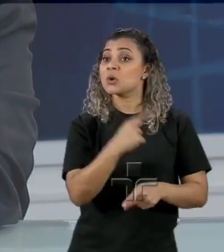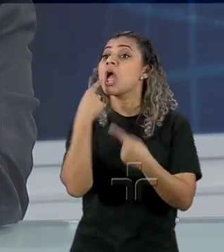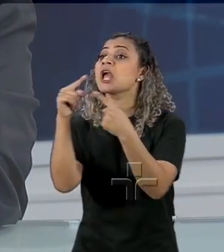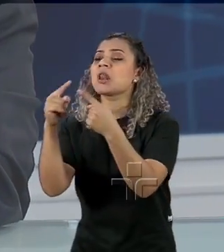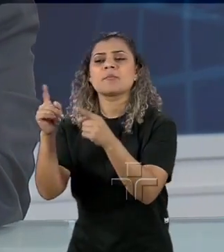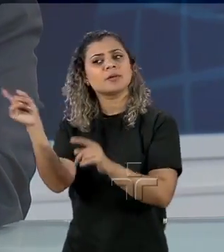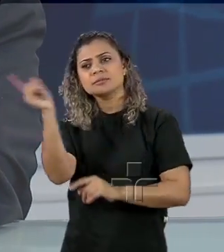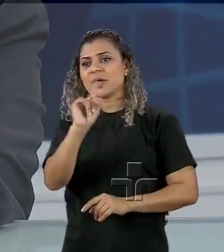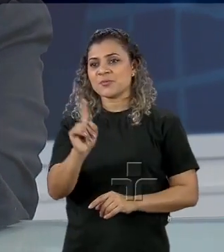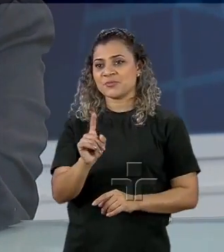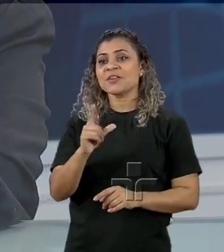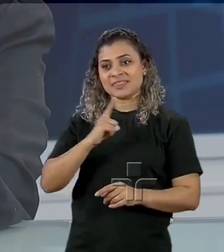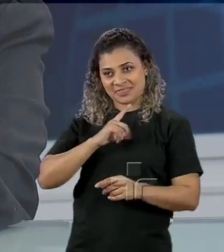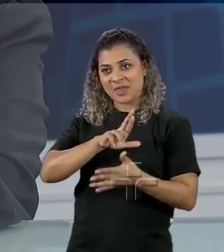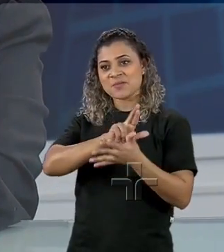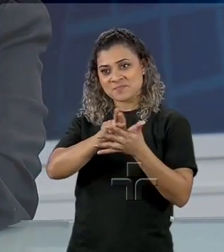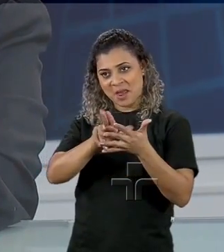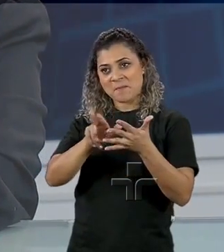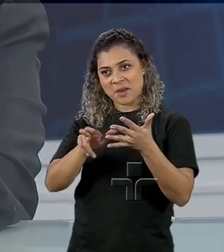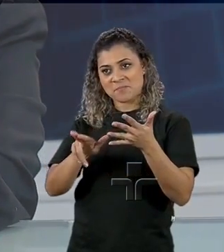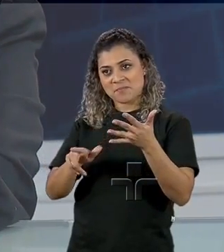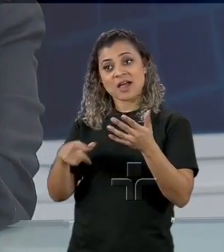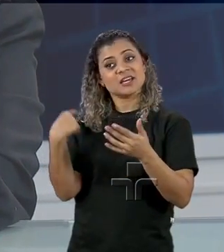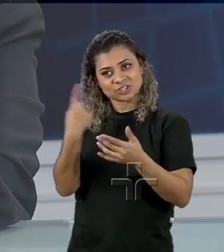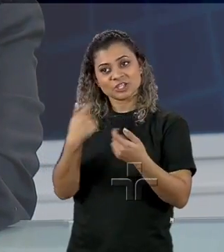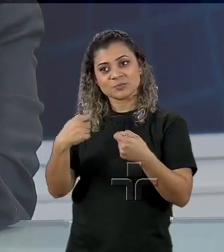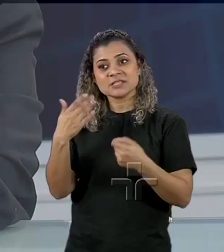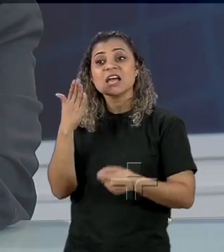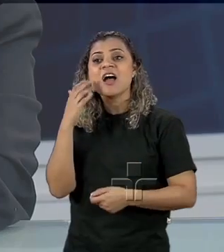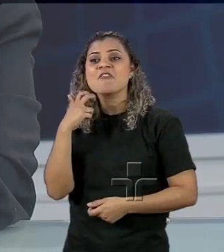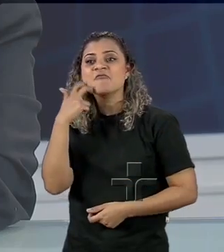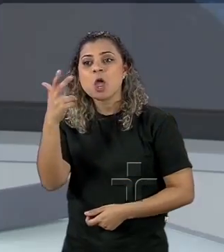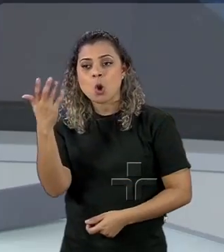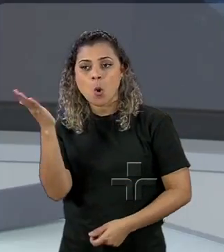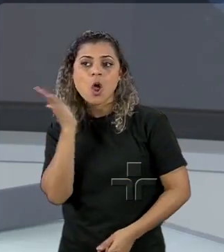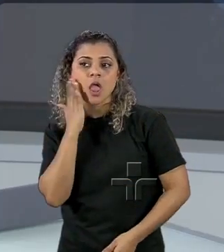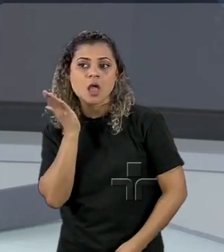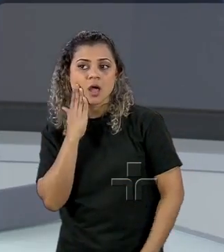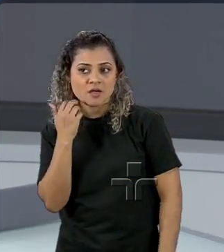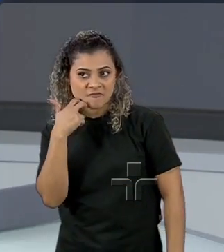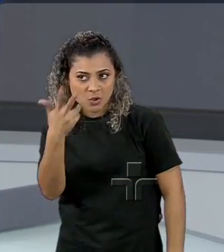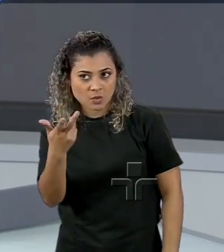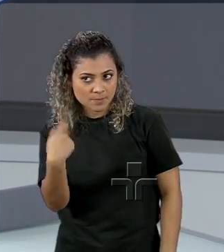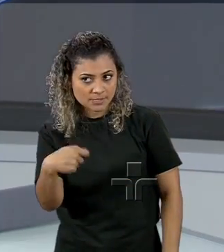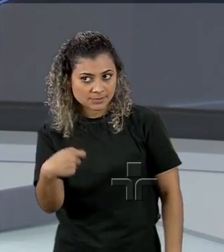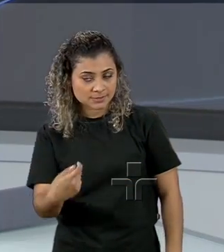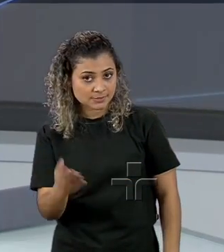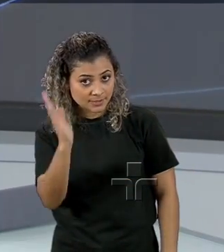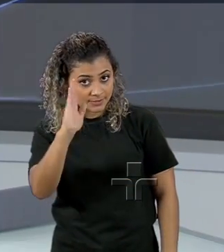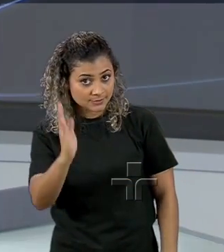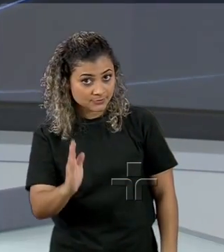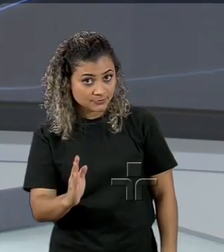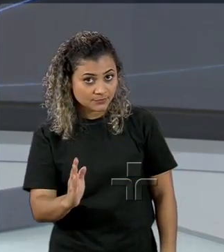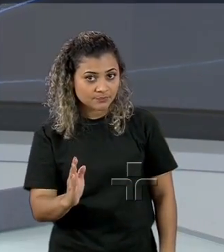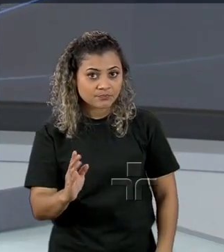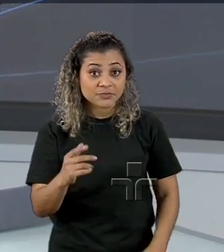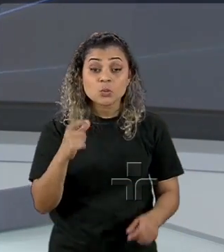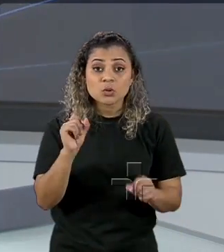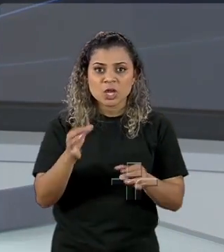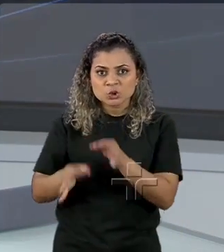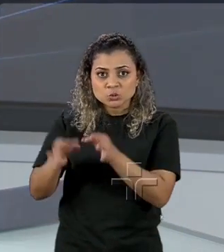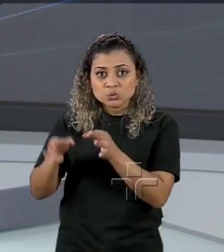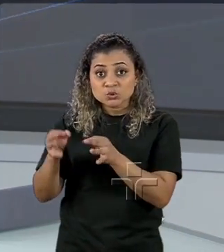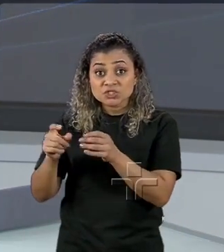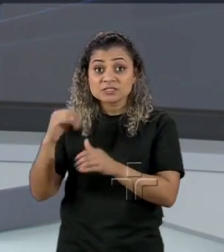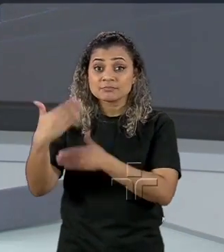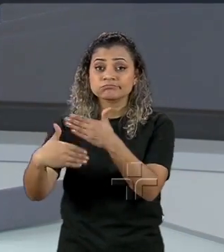custos. Não, há coisas que também valem para a gente ter um pouco mais de vergonha na cara, né? E veja a seguir, a Justiça prorroga a prisão temporária